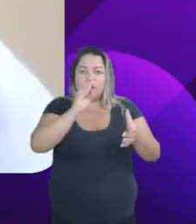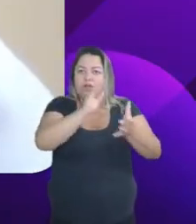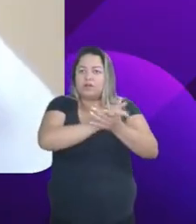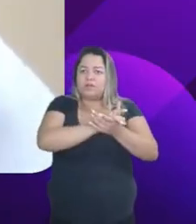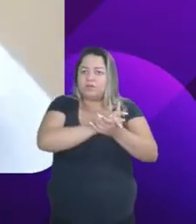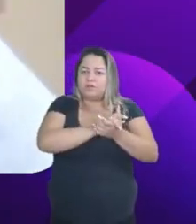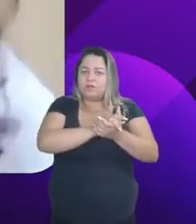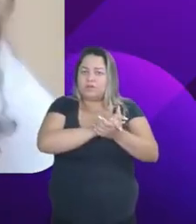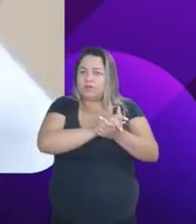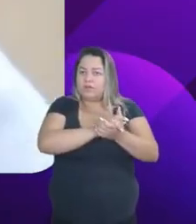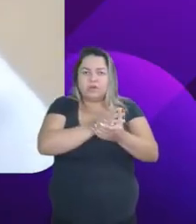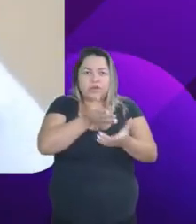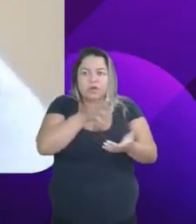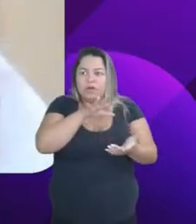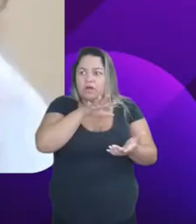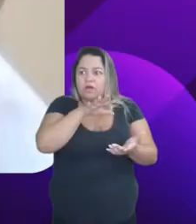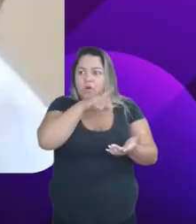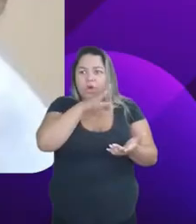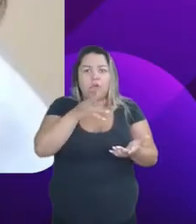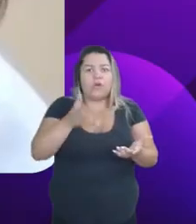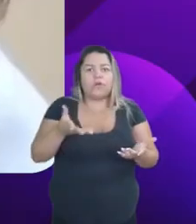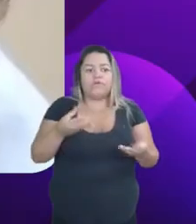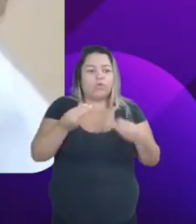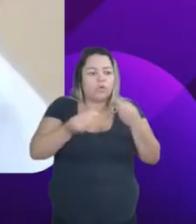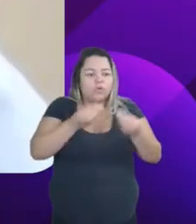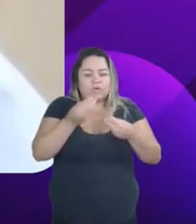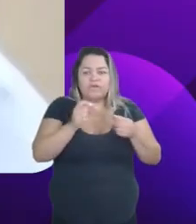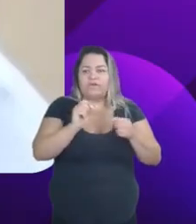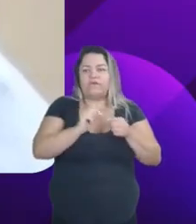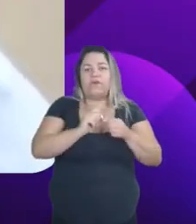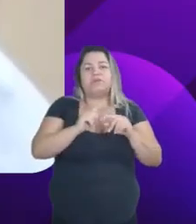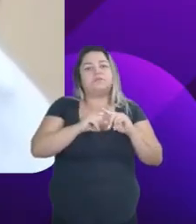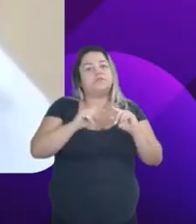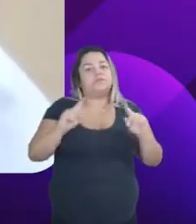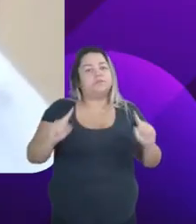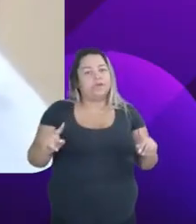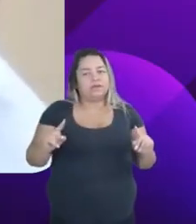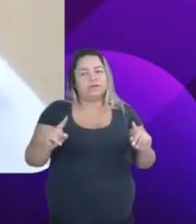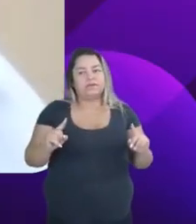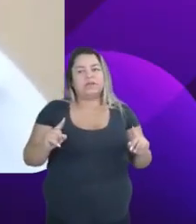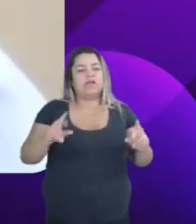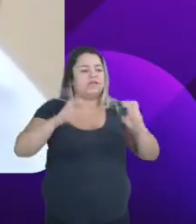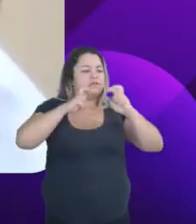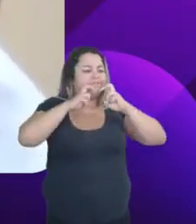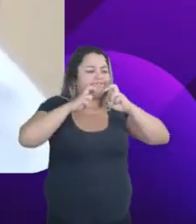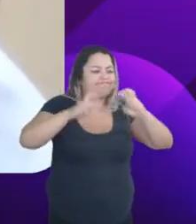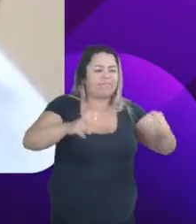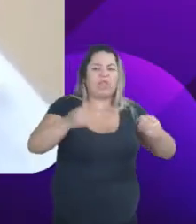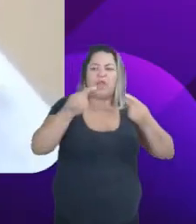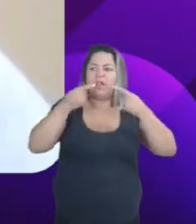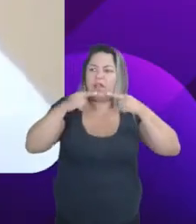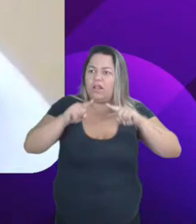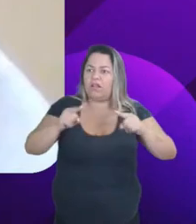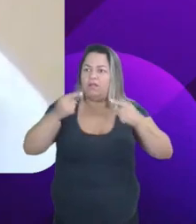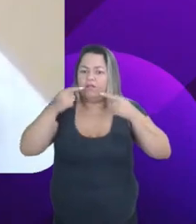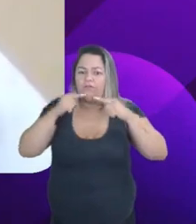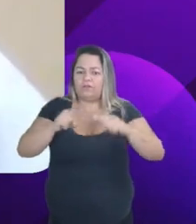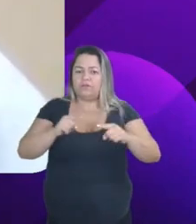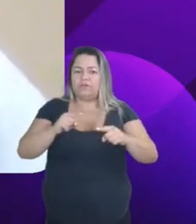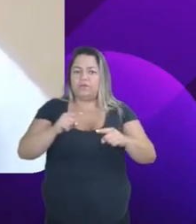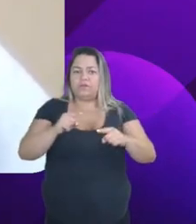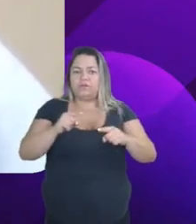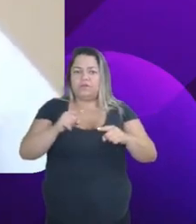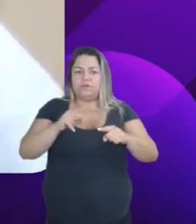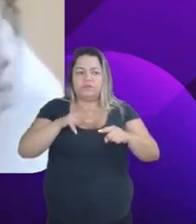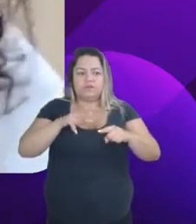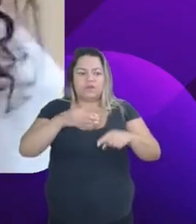Denise é um animal. Como é que ela faz isso? Mas e quando ele me grita, xinga e esculhamba na frente das